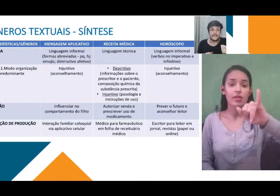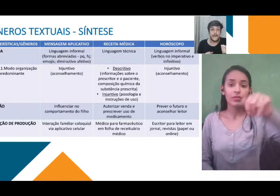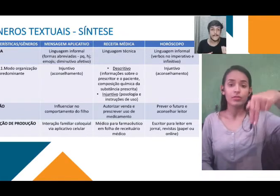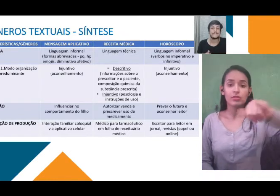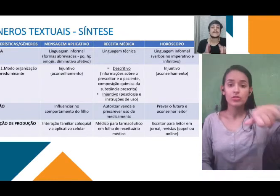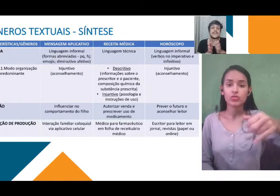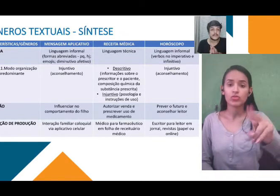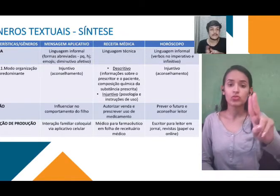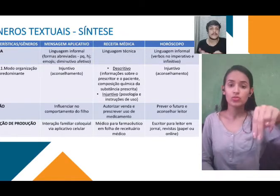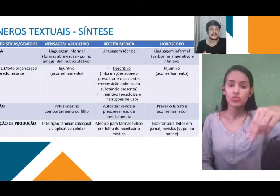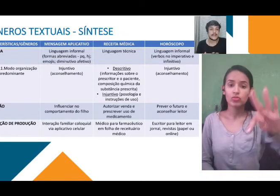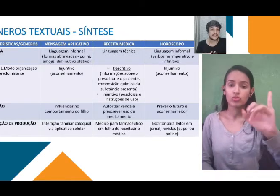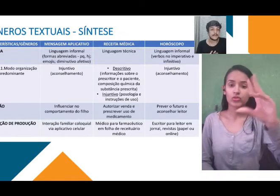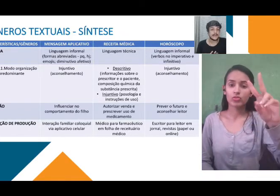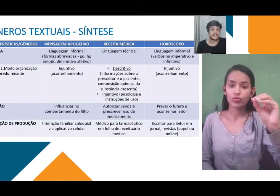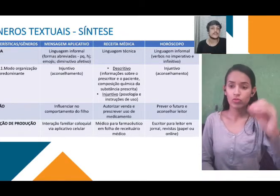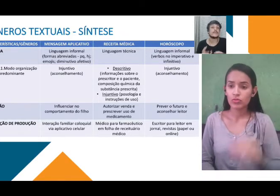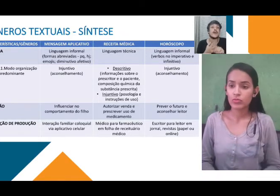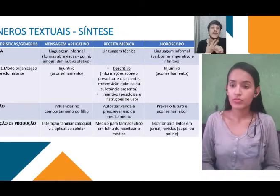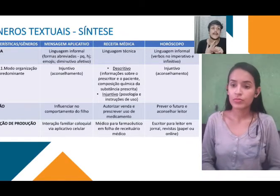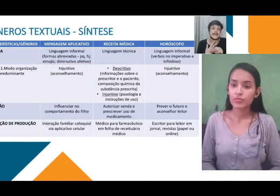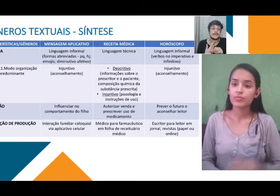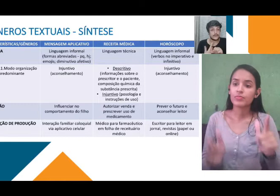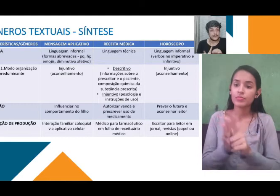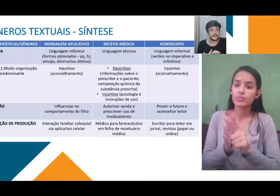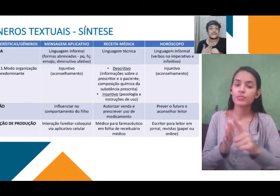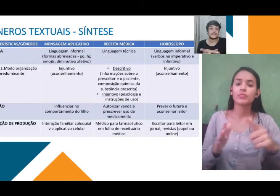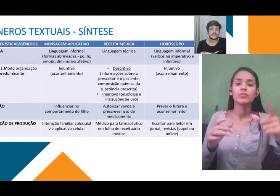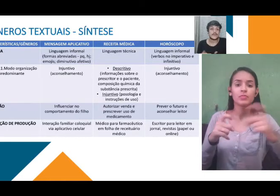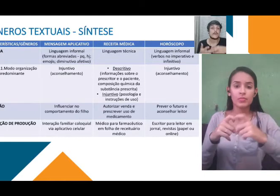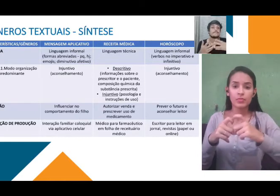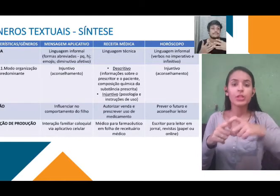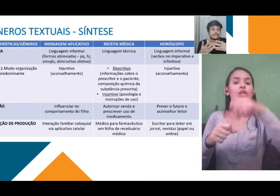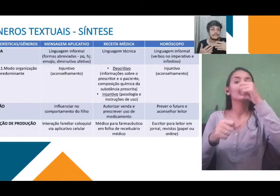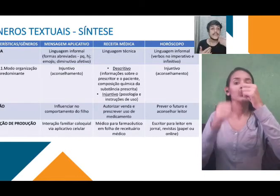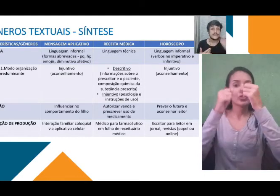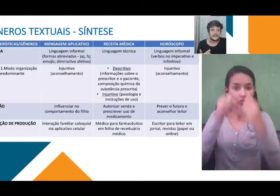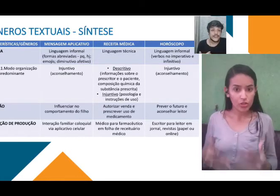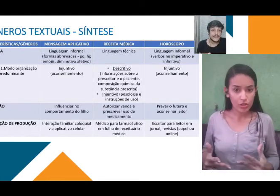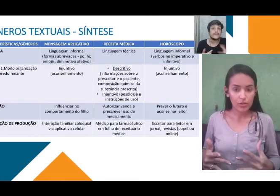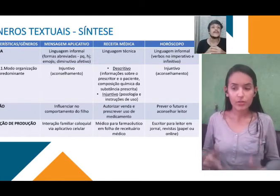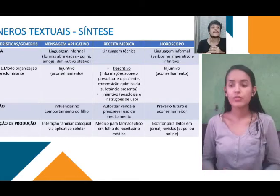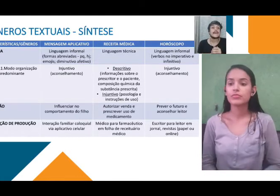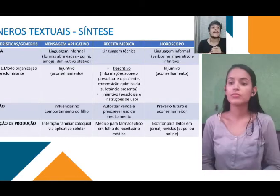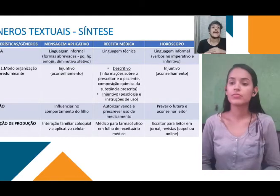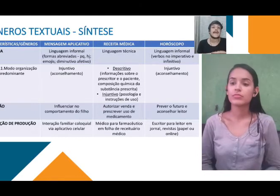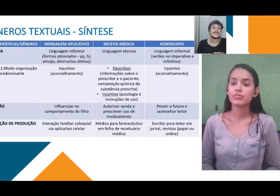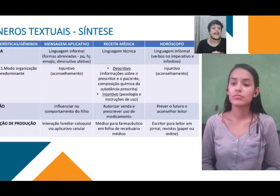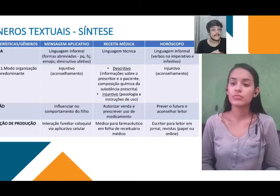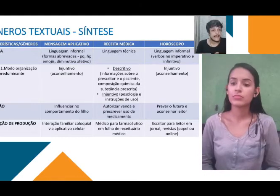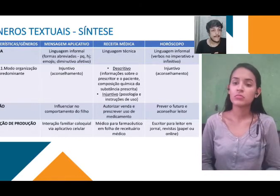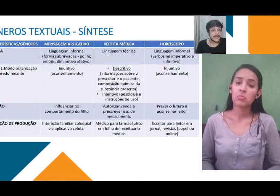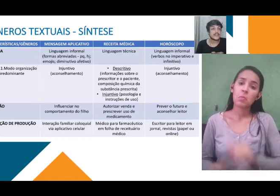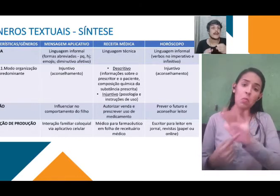da forma, nós temos na mensagem de aplicativo o predomínio do tipo textual injuntivo, né?